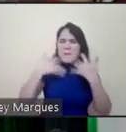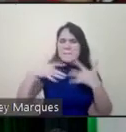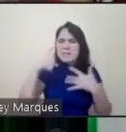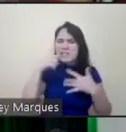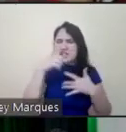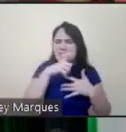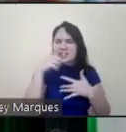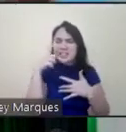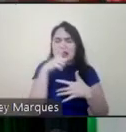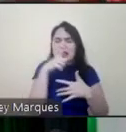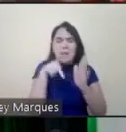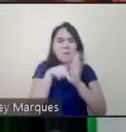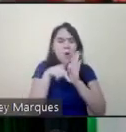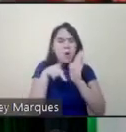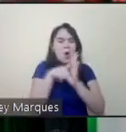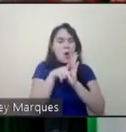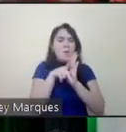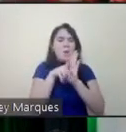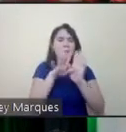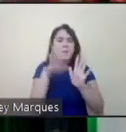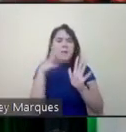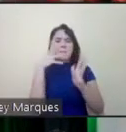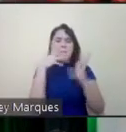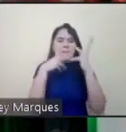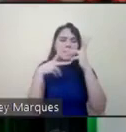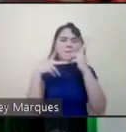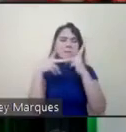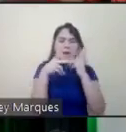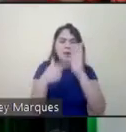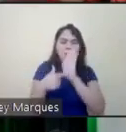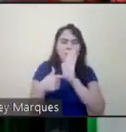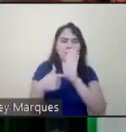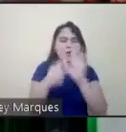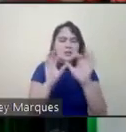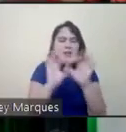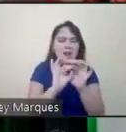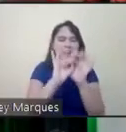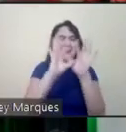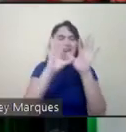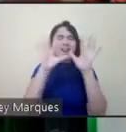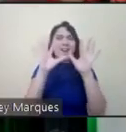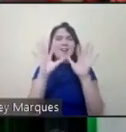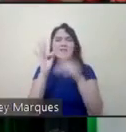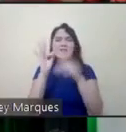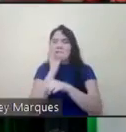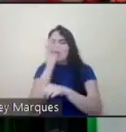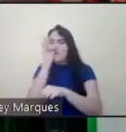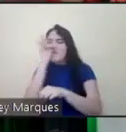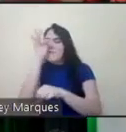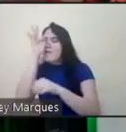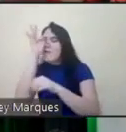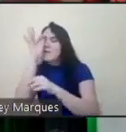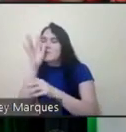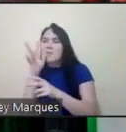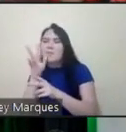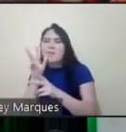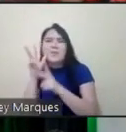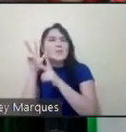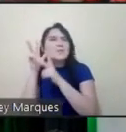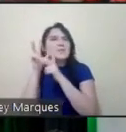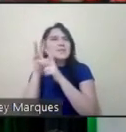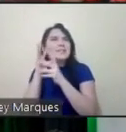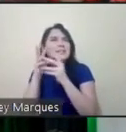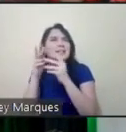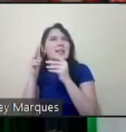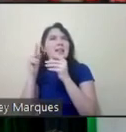transparece humildemente. O silêncio das cores me traz paz e graça quando eu sinto a manhã quebrando as minhas